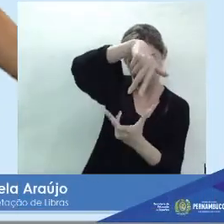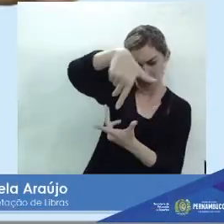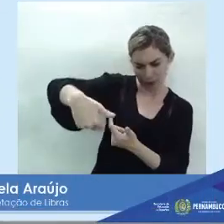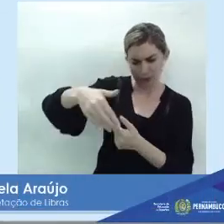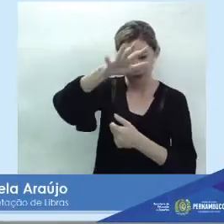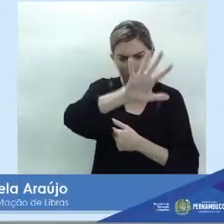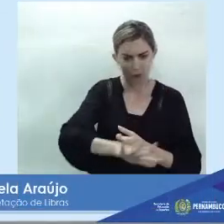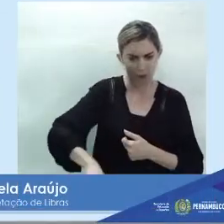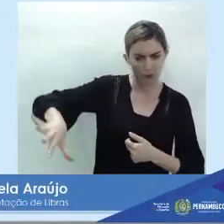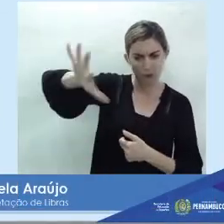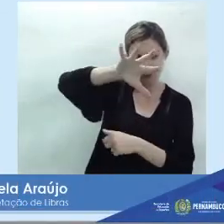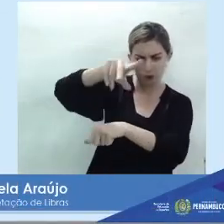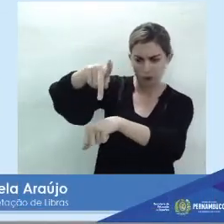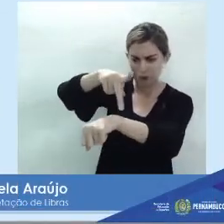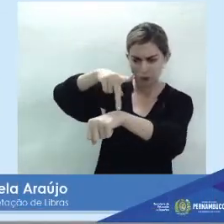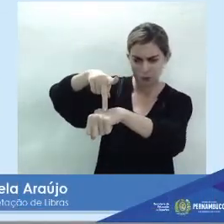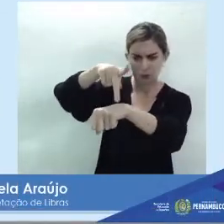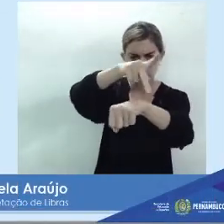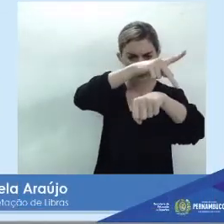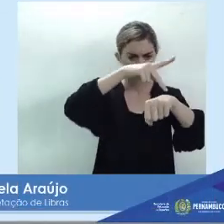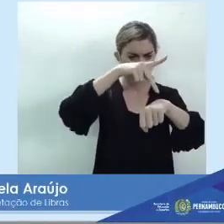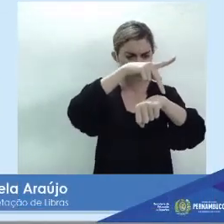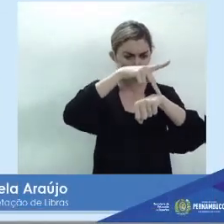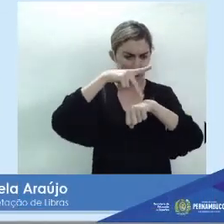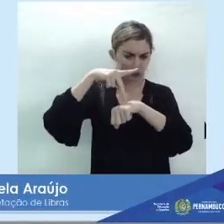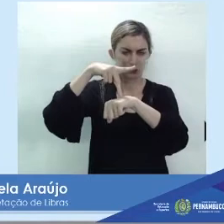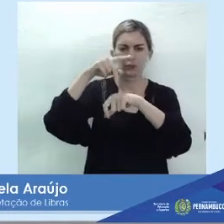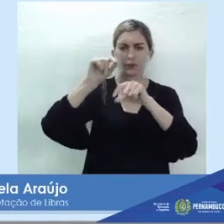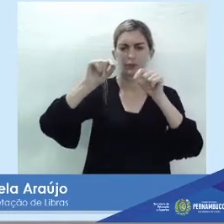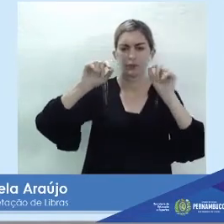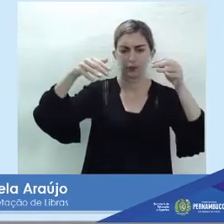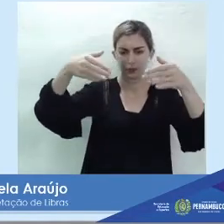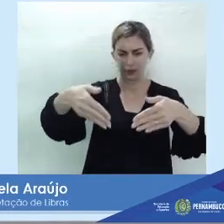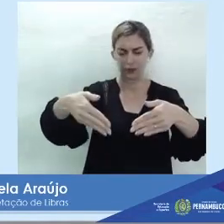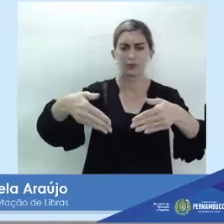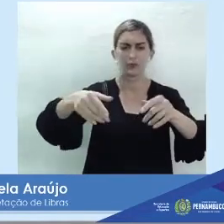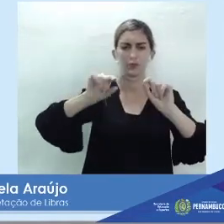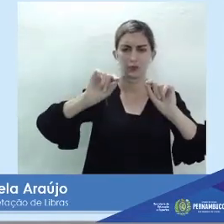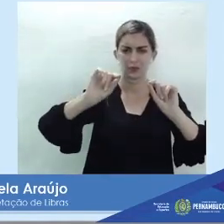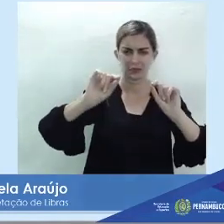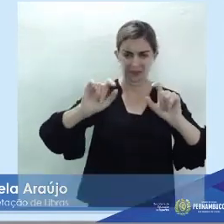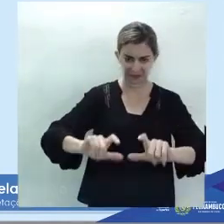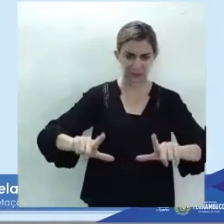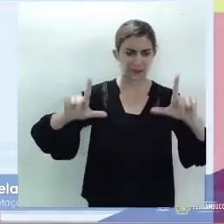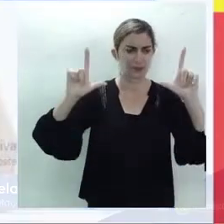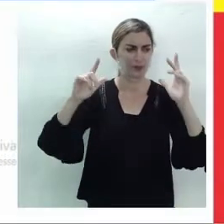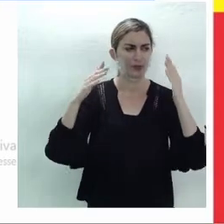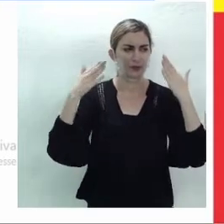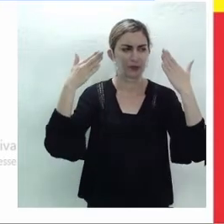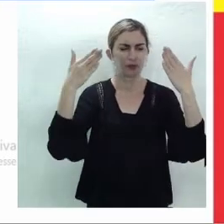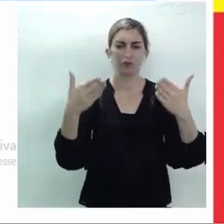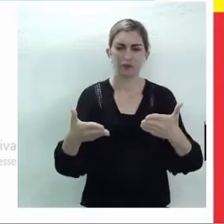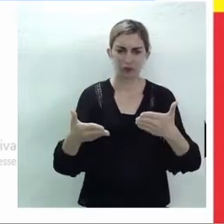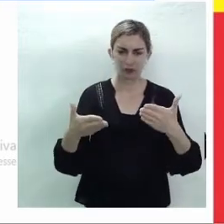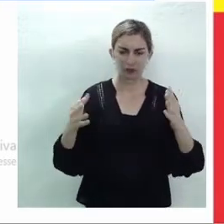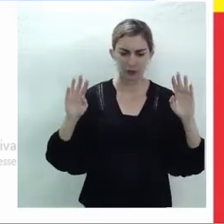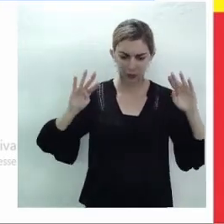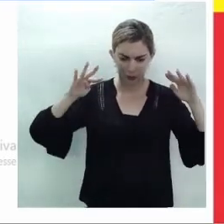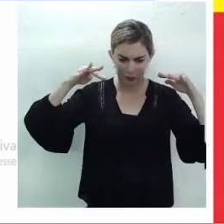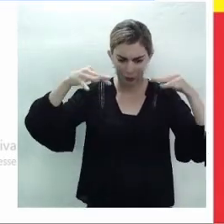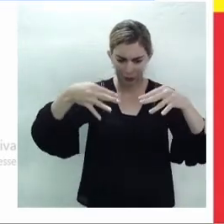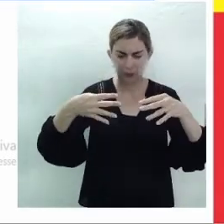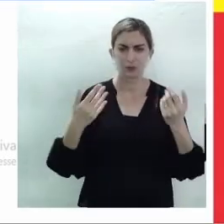certo? Todos os países, voltando para o slide, fixando seu